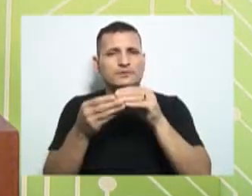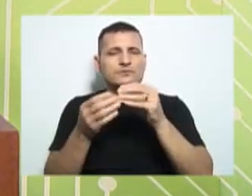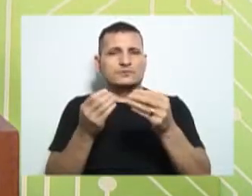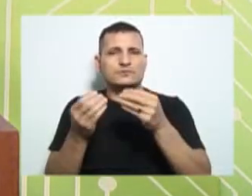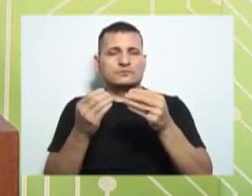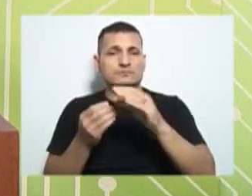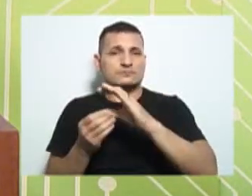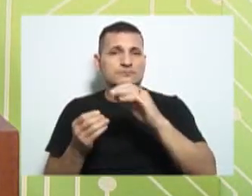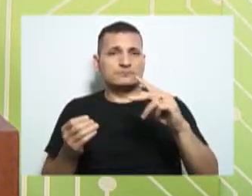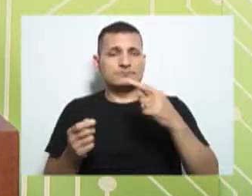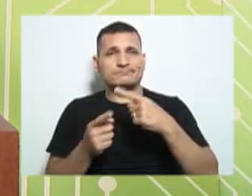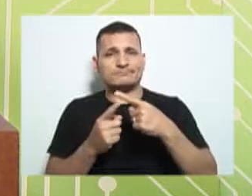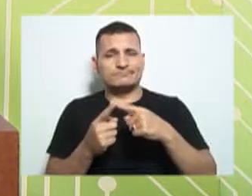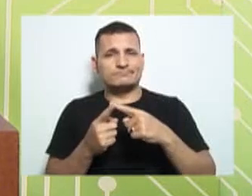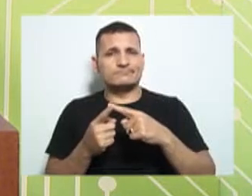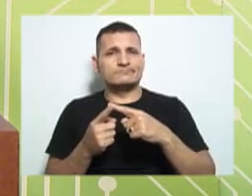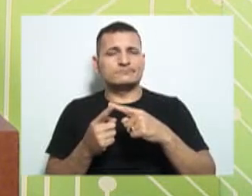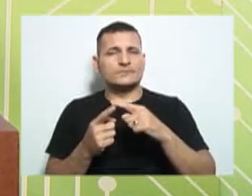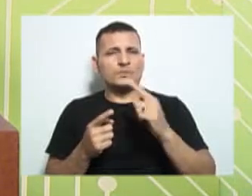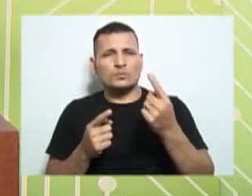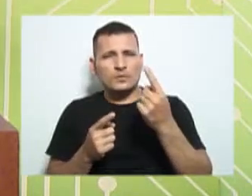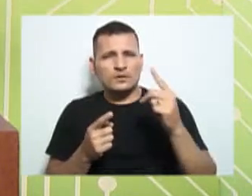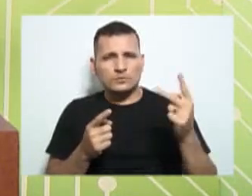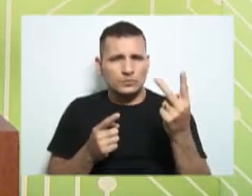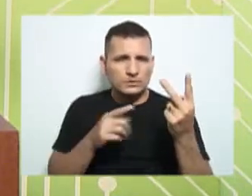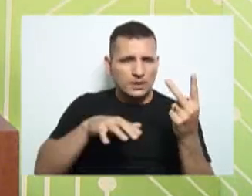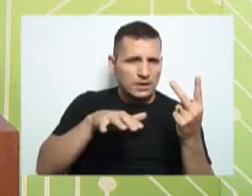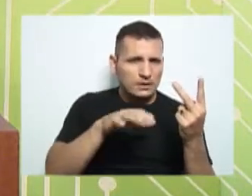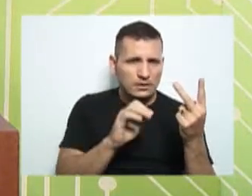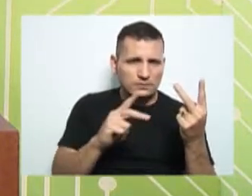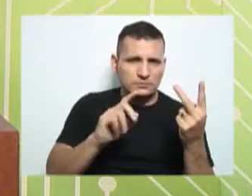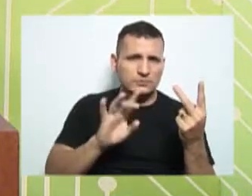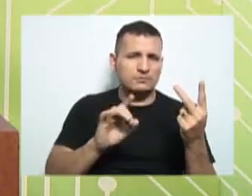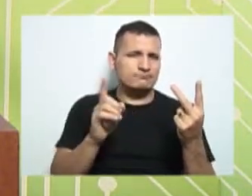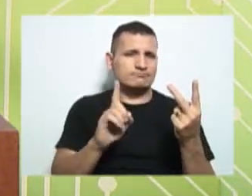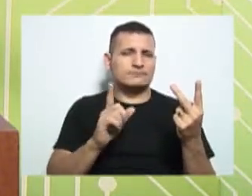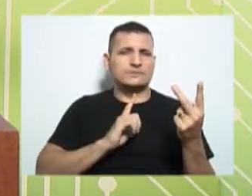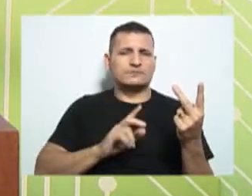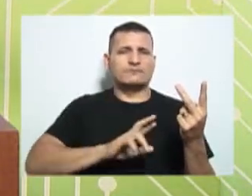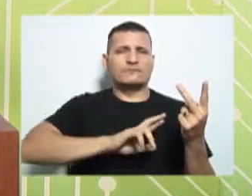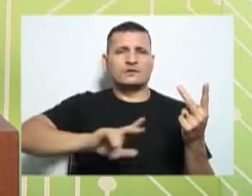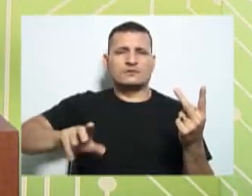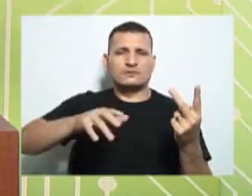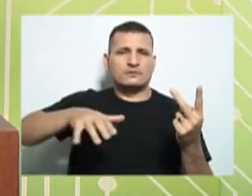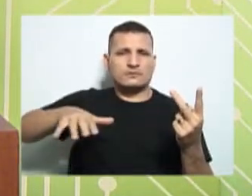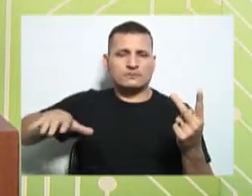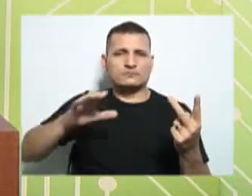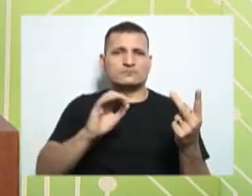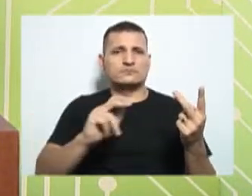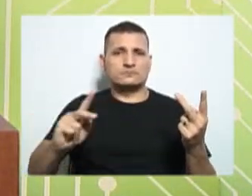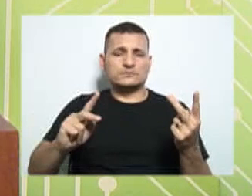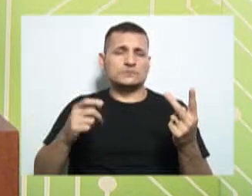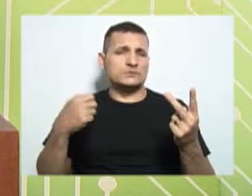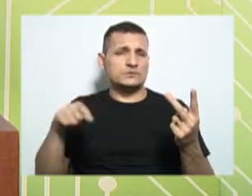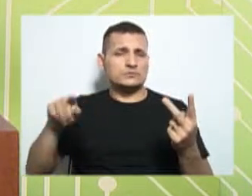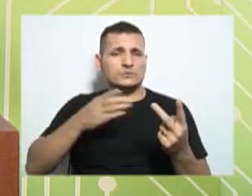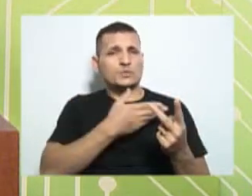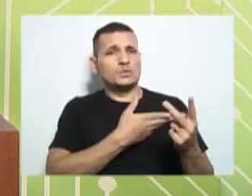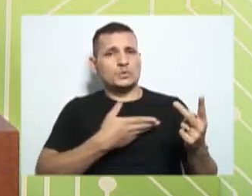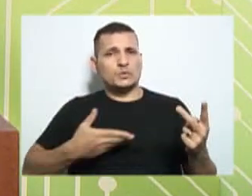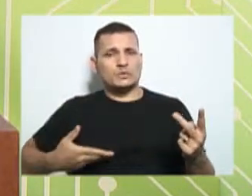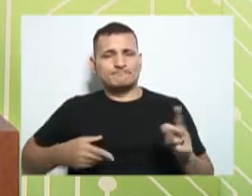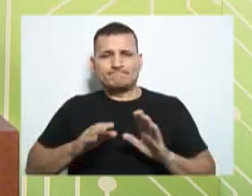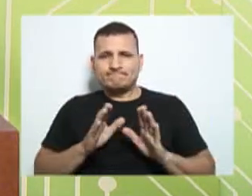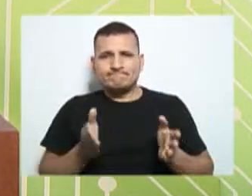cooperativas, porque não existem só cooperativas neste ramo, existem vários tipos de cooperativas e deveria existir um incentivo maior